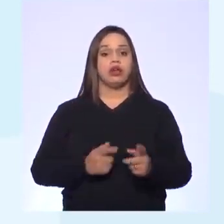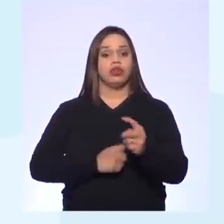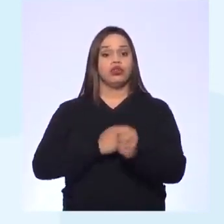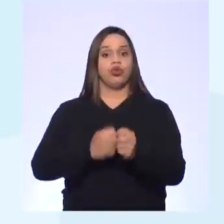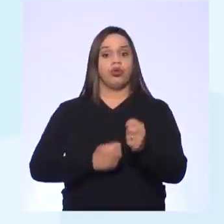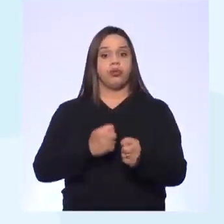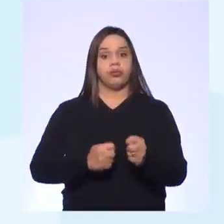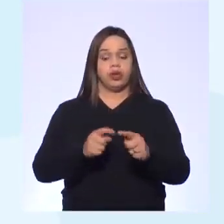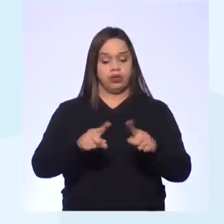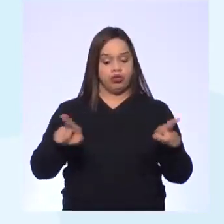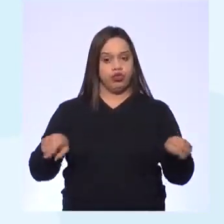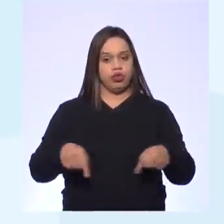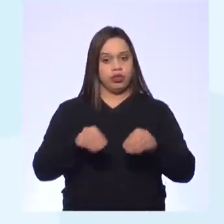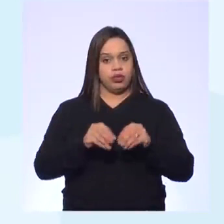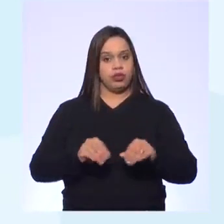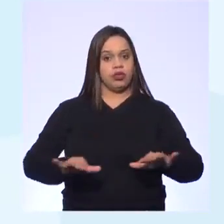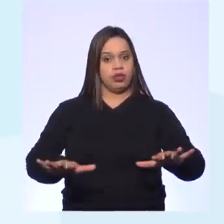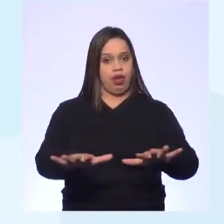territorial,